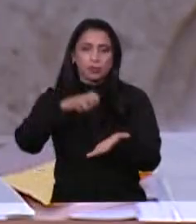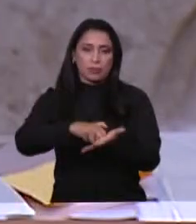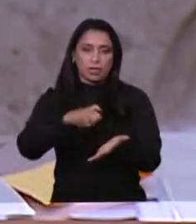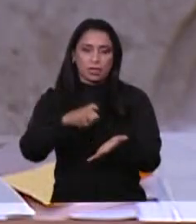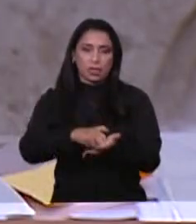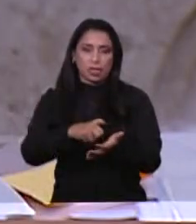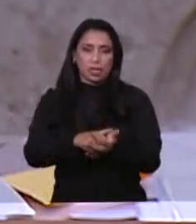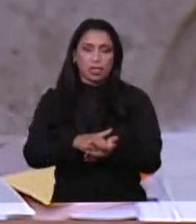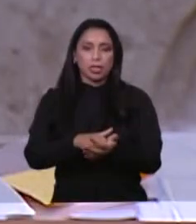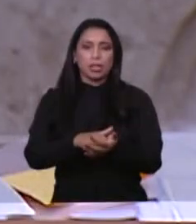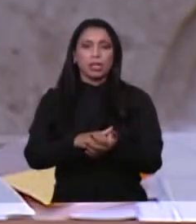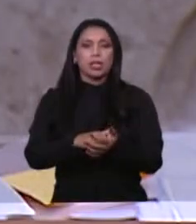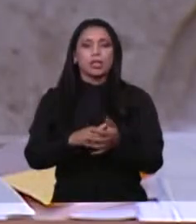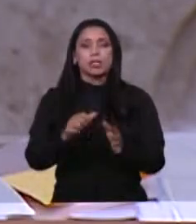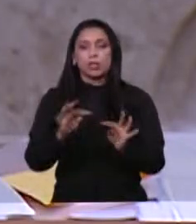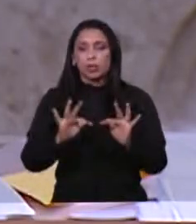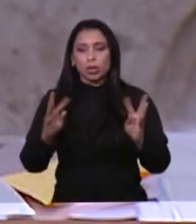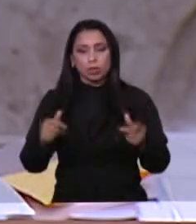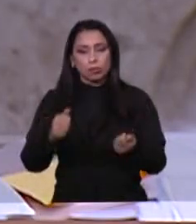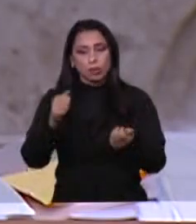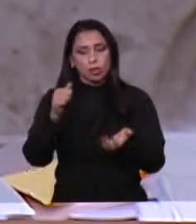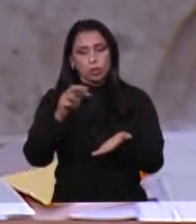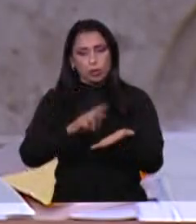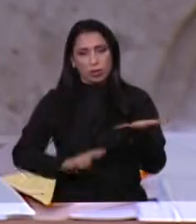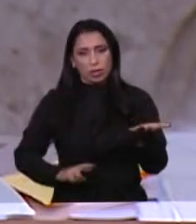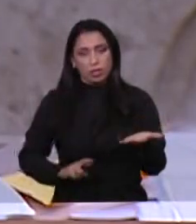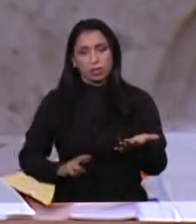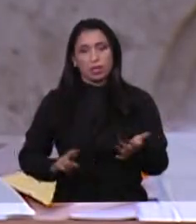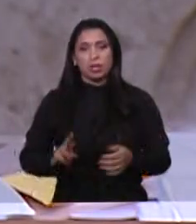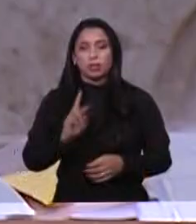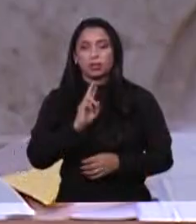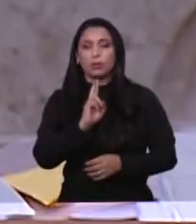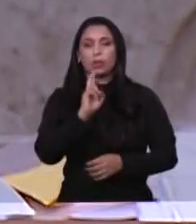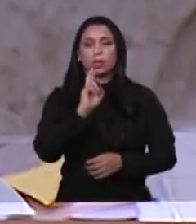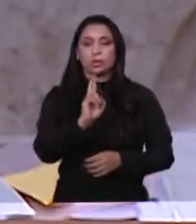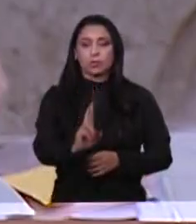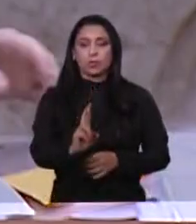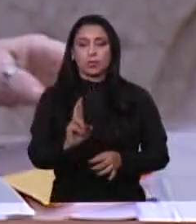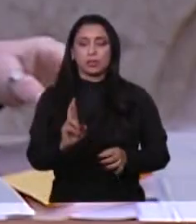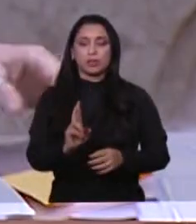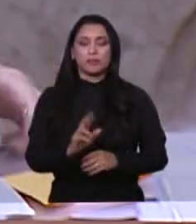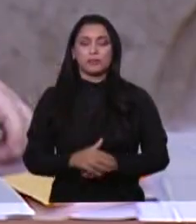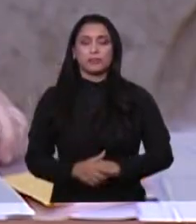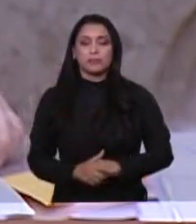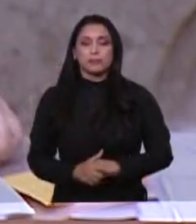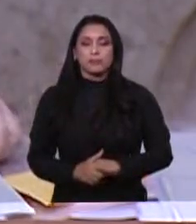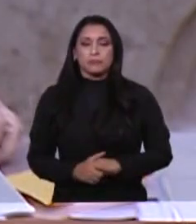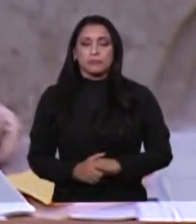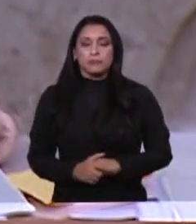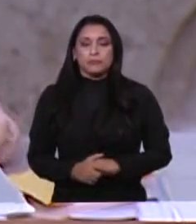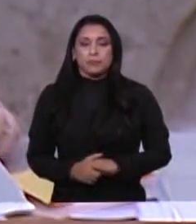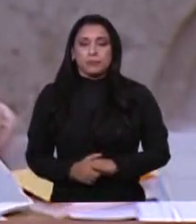penas acessórias na íntegra. E proclamo o resultado.